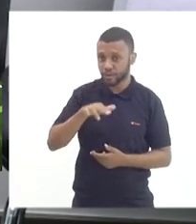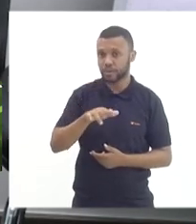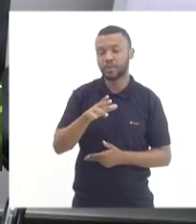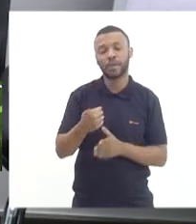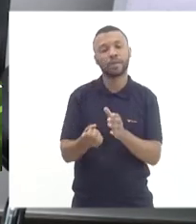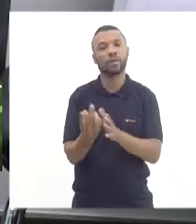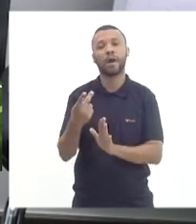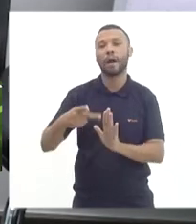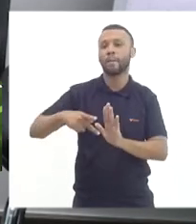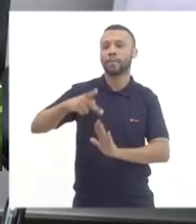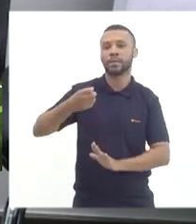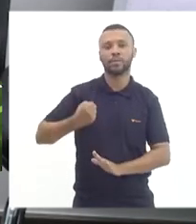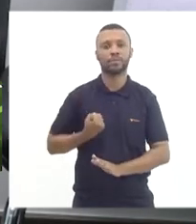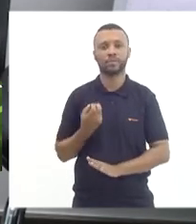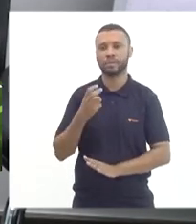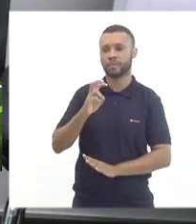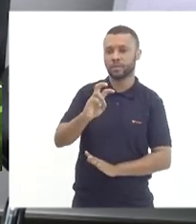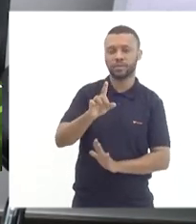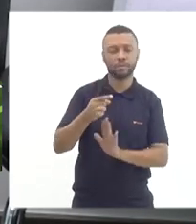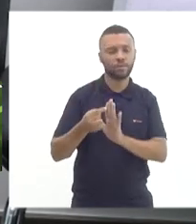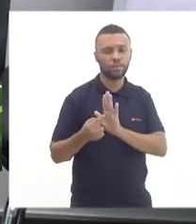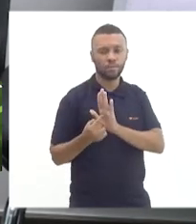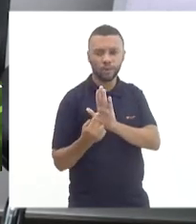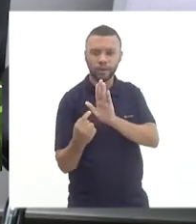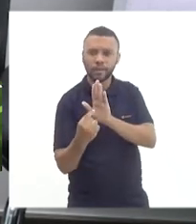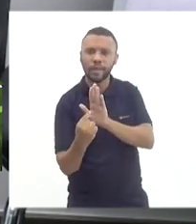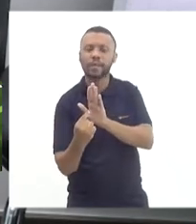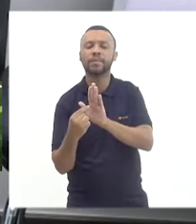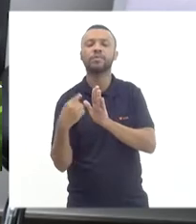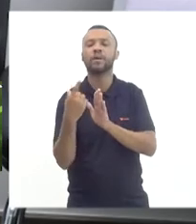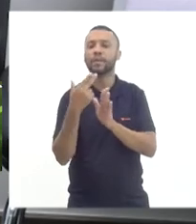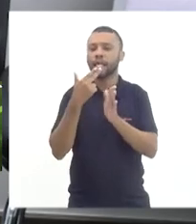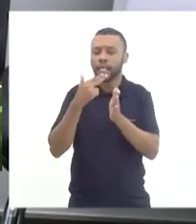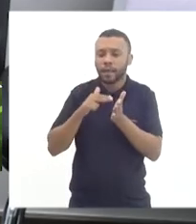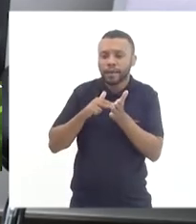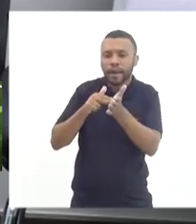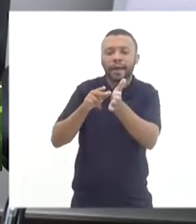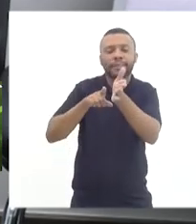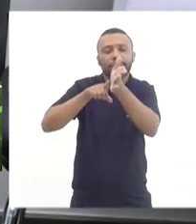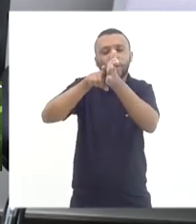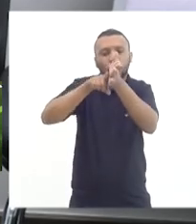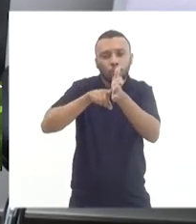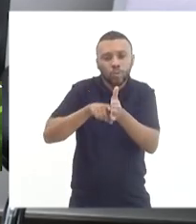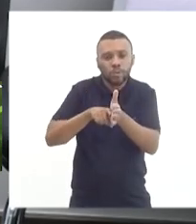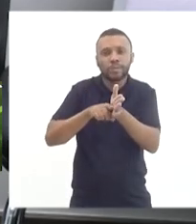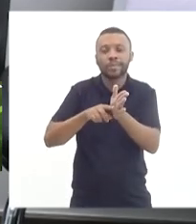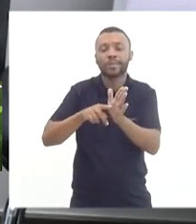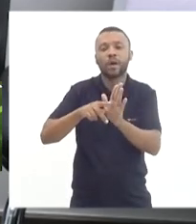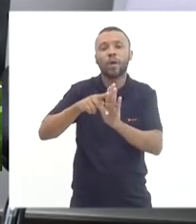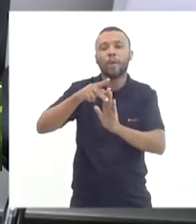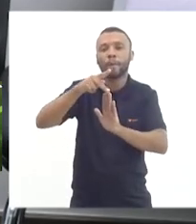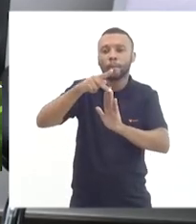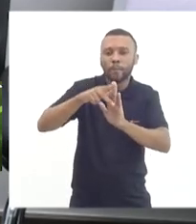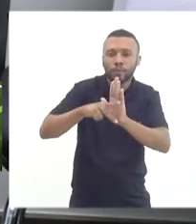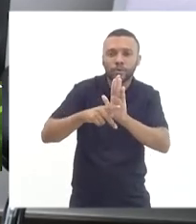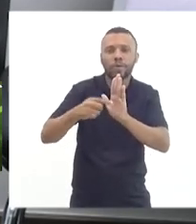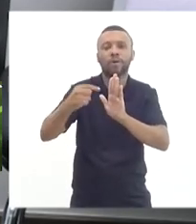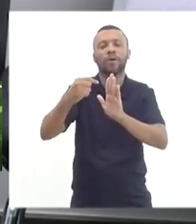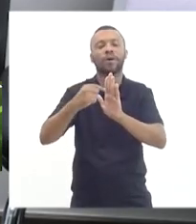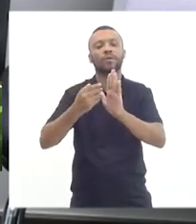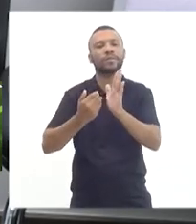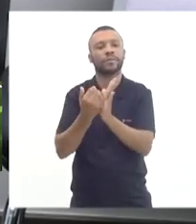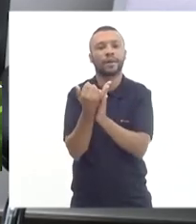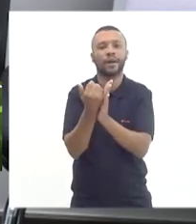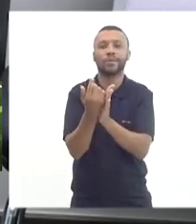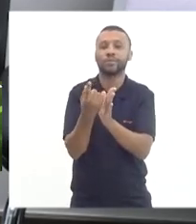5. Em decorrência da sua portaria número 5, a nossa carta consulta, que é o protocolo inicial dos incentivos,